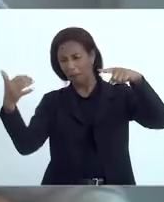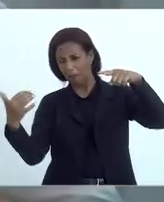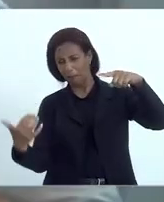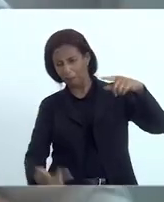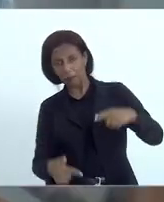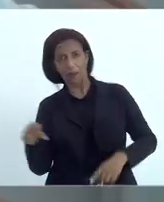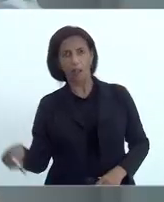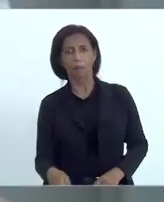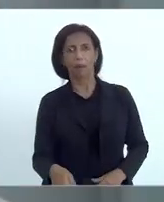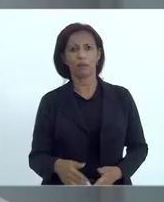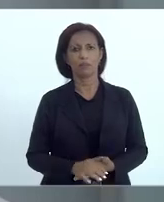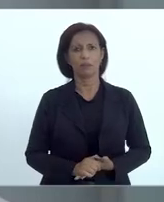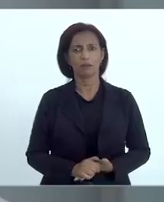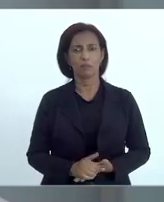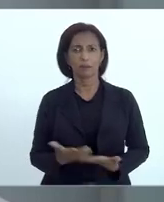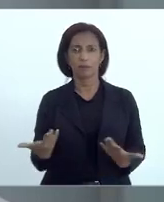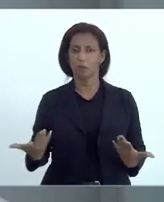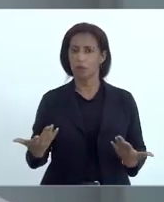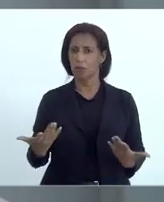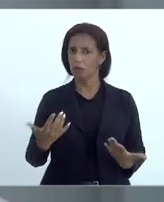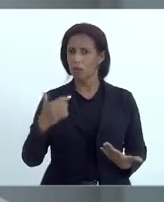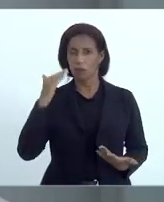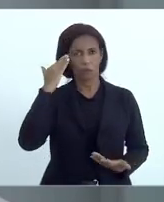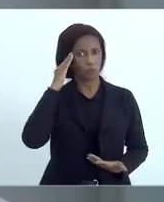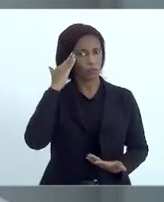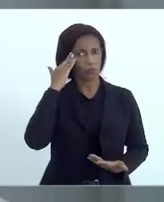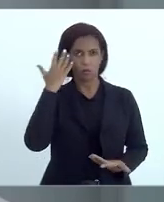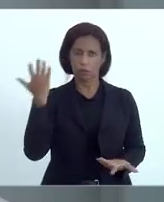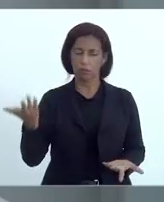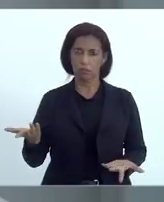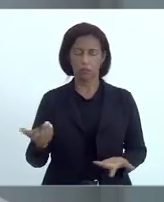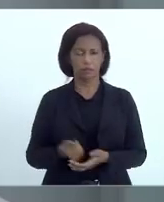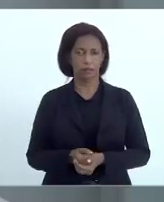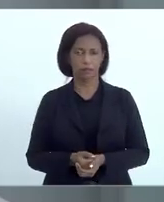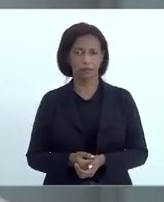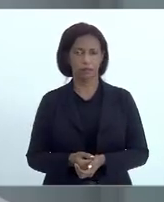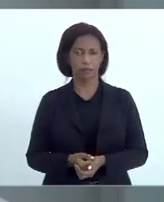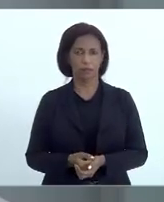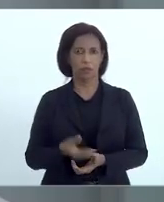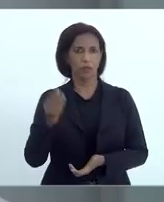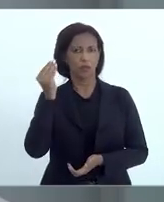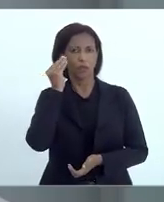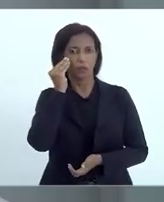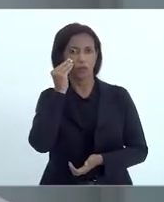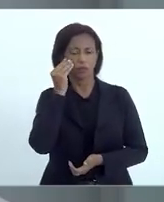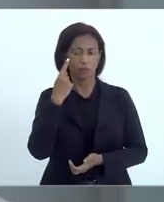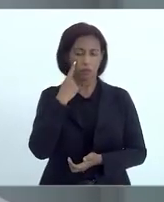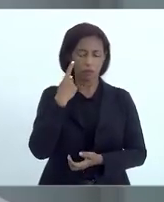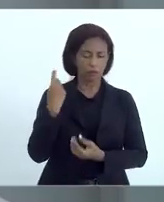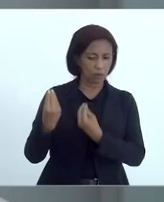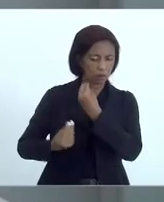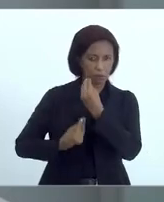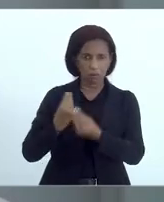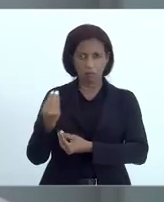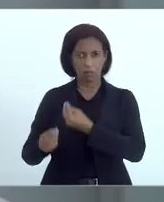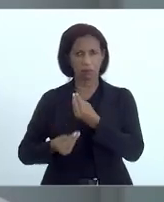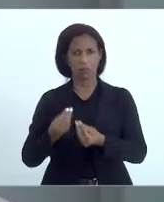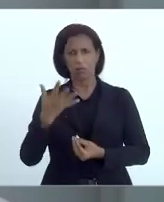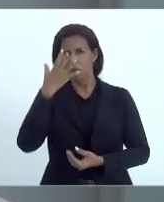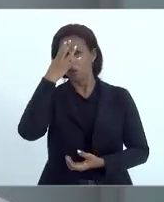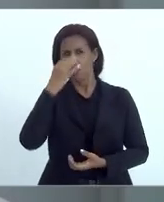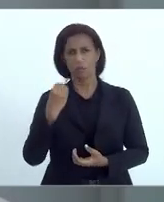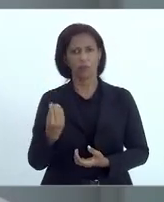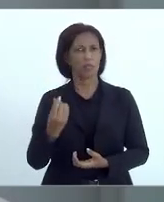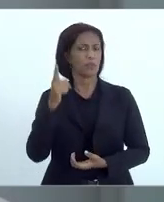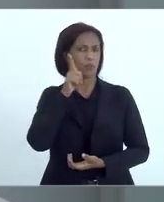tá lá embaixo então eu juro por Deus eu não consigo entender não consigo entender o que eu tento tirar o máximo eu não